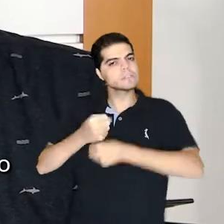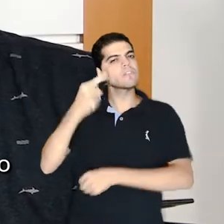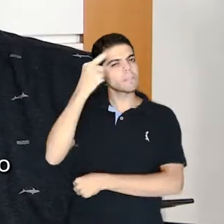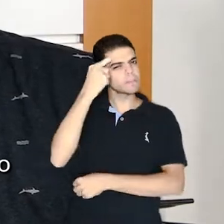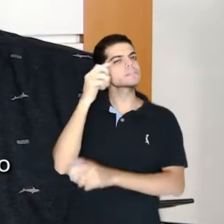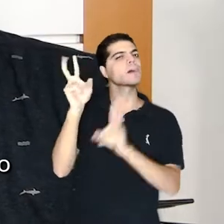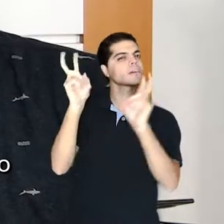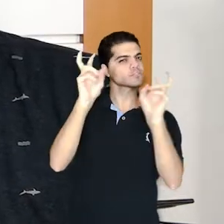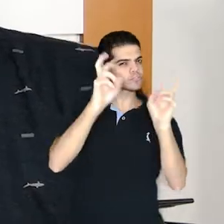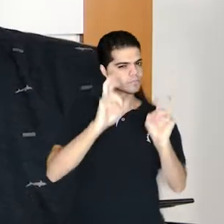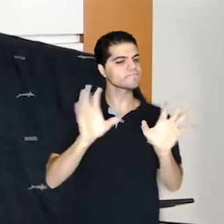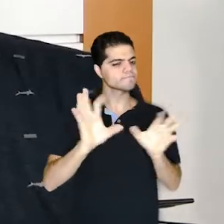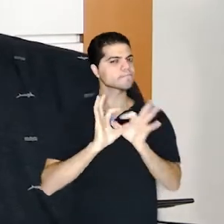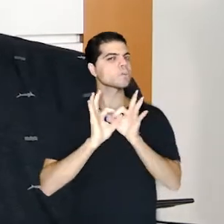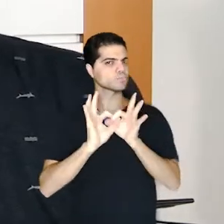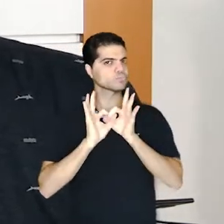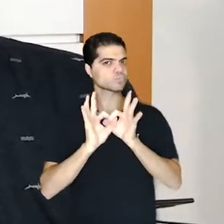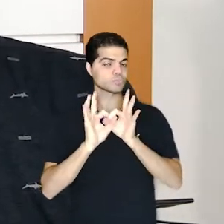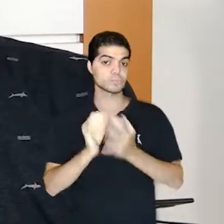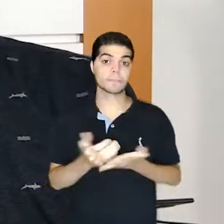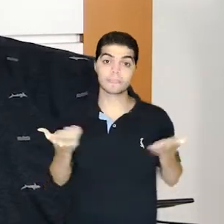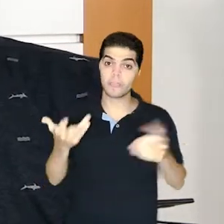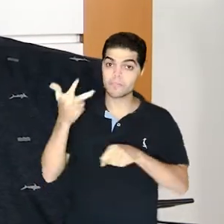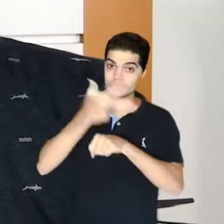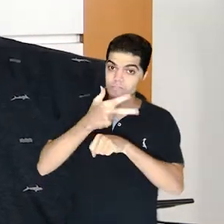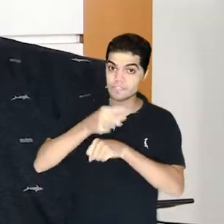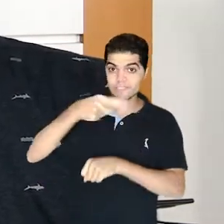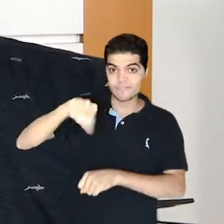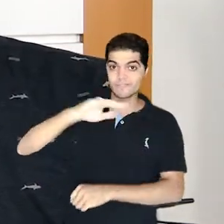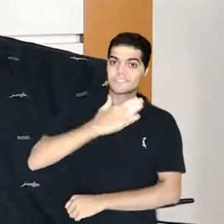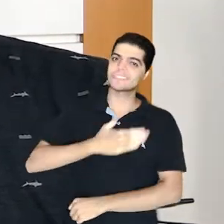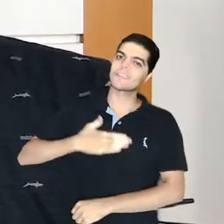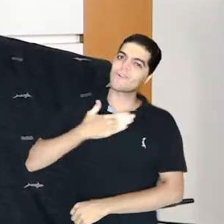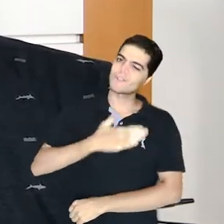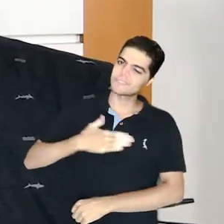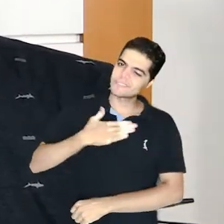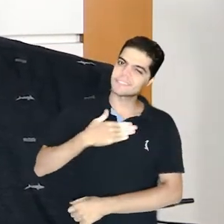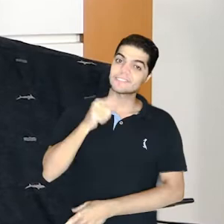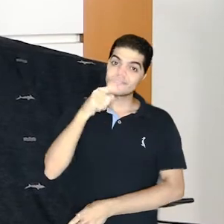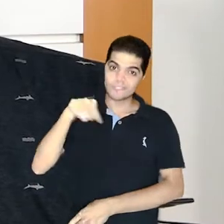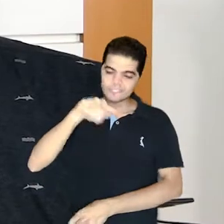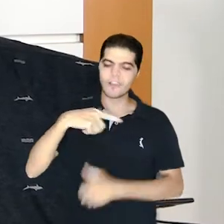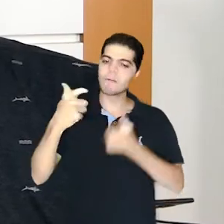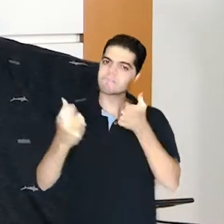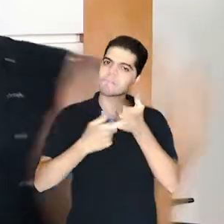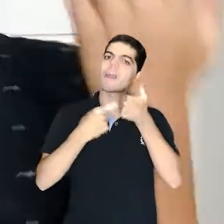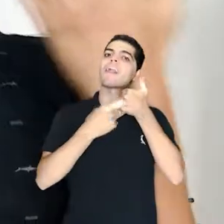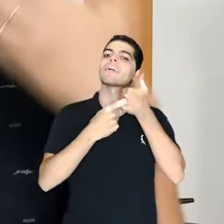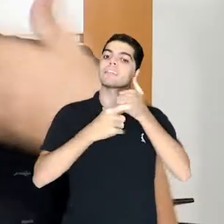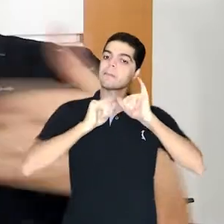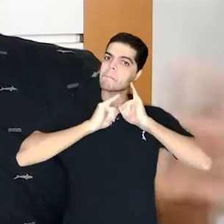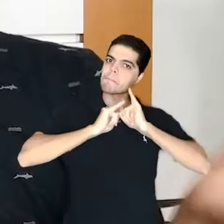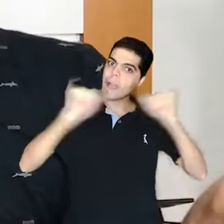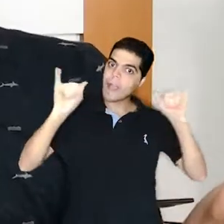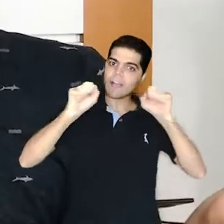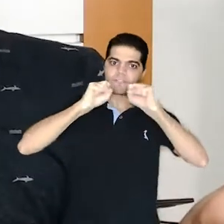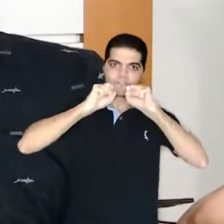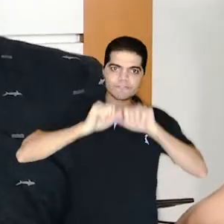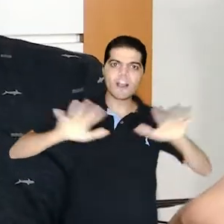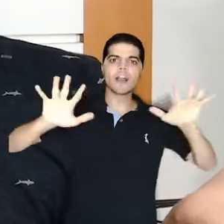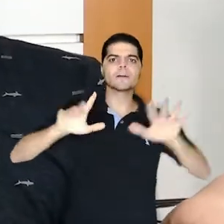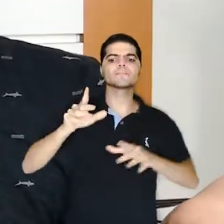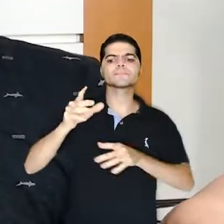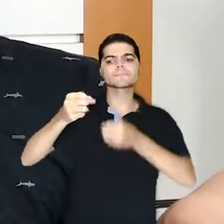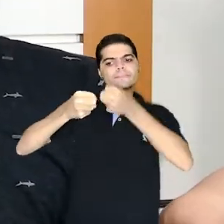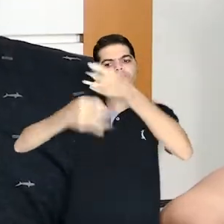essas questões juntos. Bom, pessoal, foi esse o vídeo. Espero que vocês tenham gostado. Se vocês gostaram, dê um like para ajudar na divulgação. Comentem ideias que